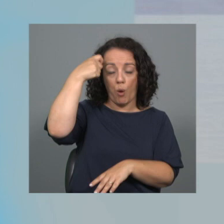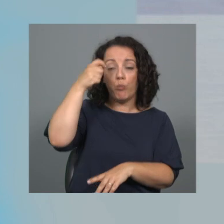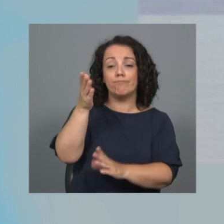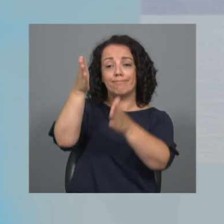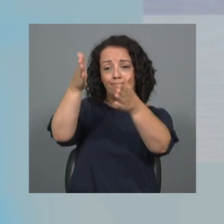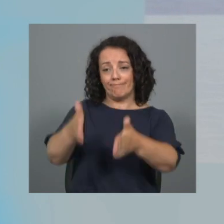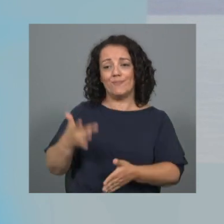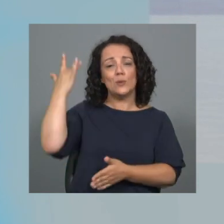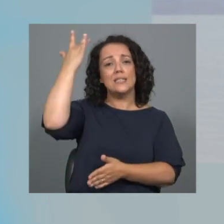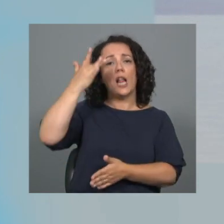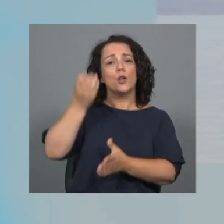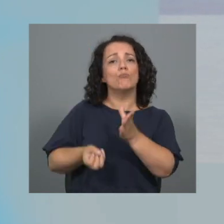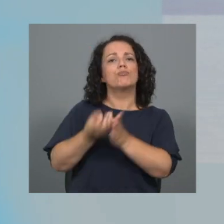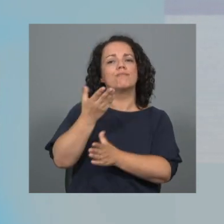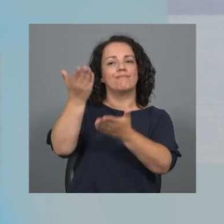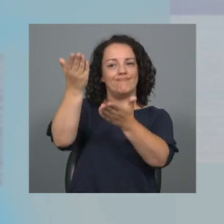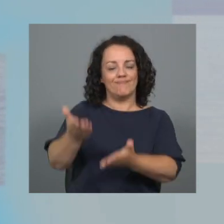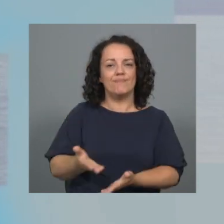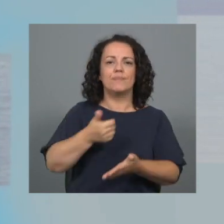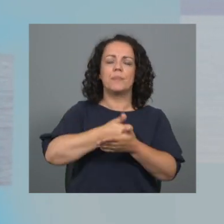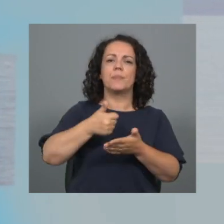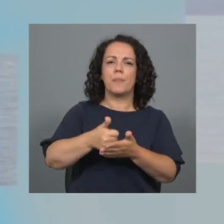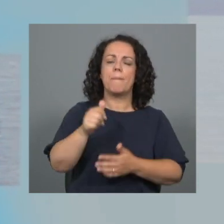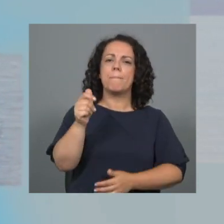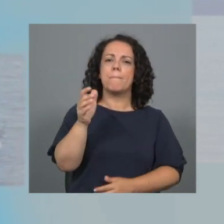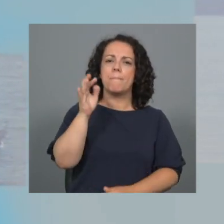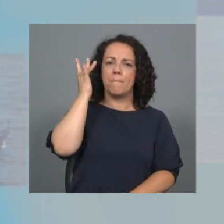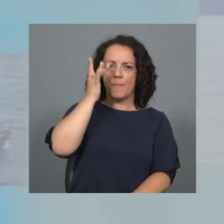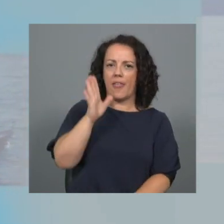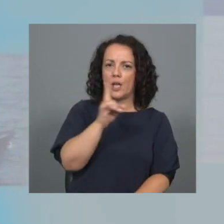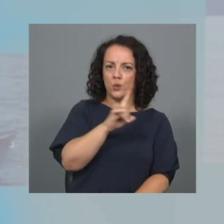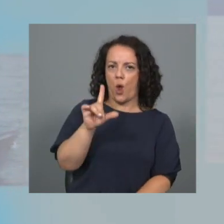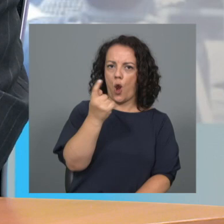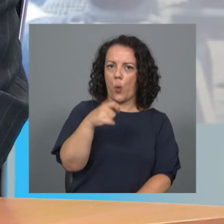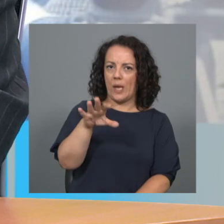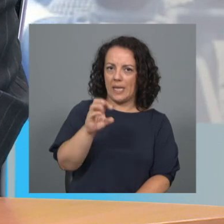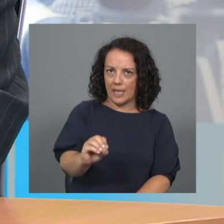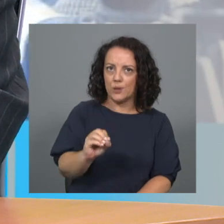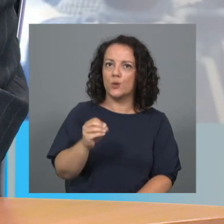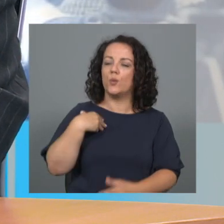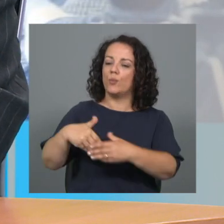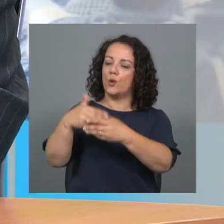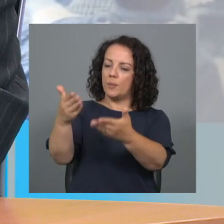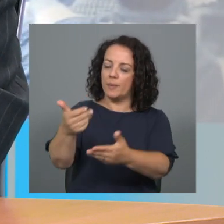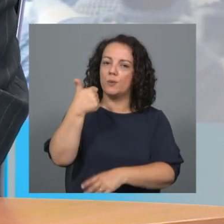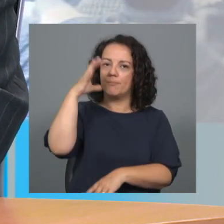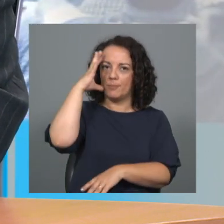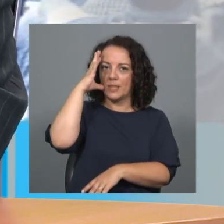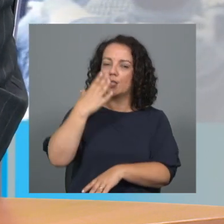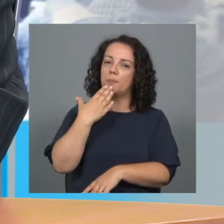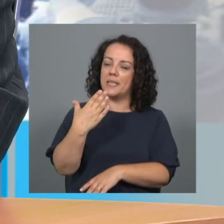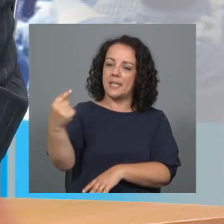está na sua origem. Connosco está o biblista Padre João Lourenço. Cumprimento, muito boa tarde. Boa tarde. Obrigado por estar